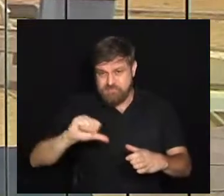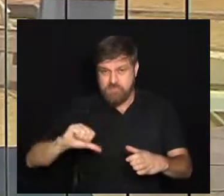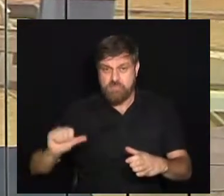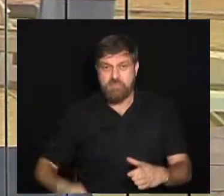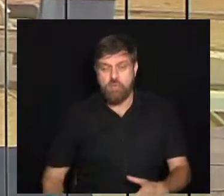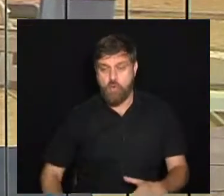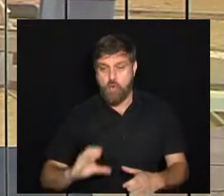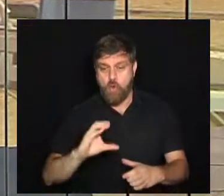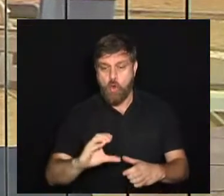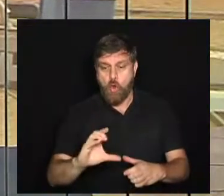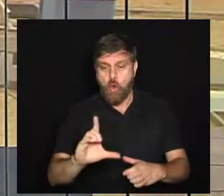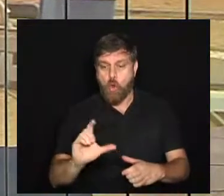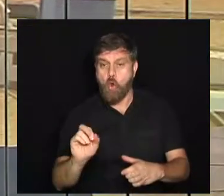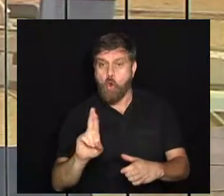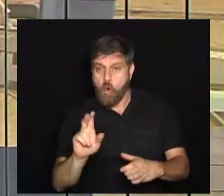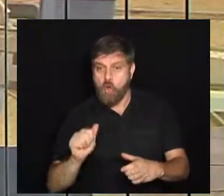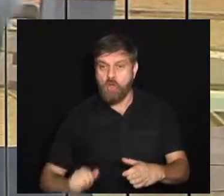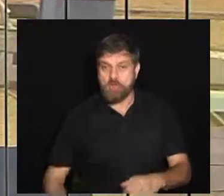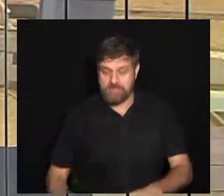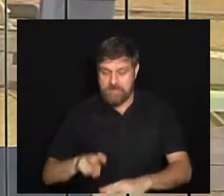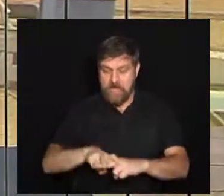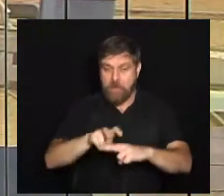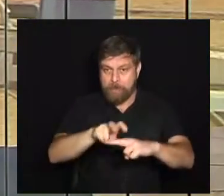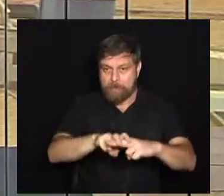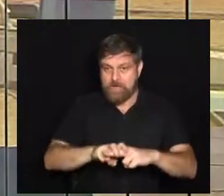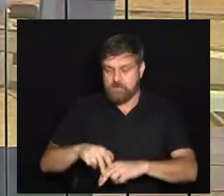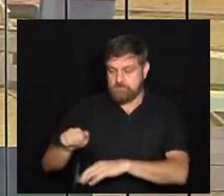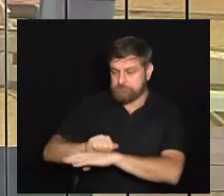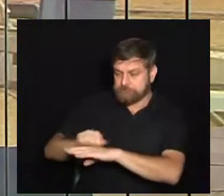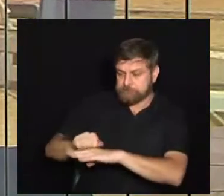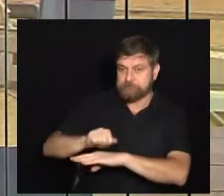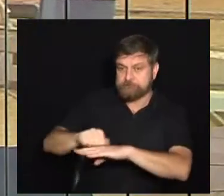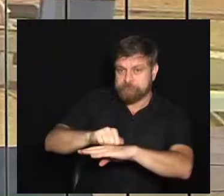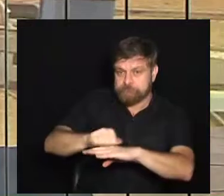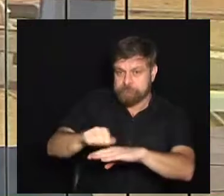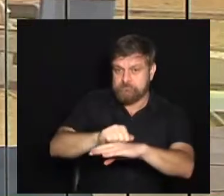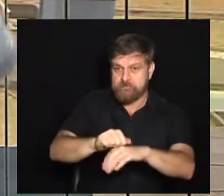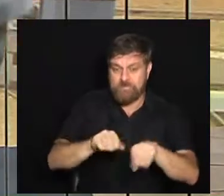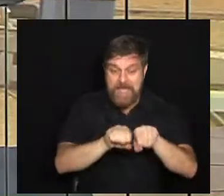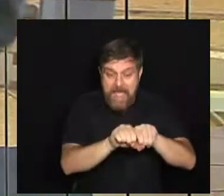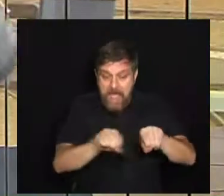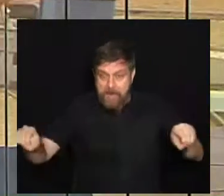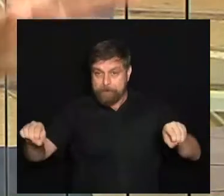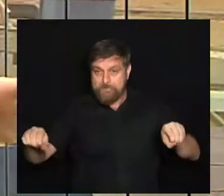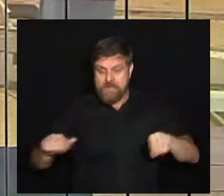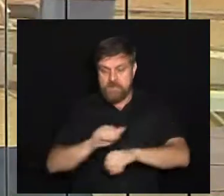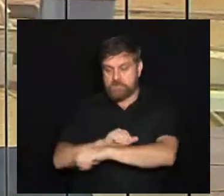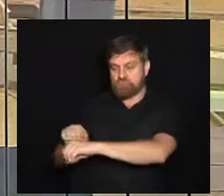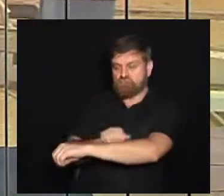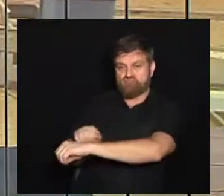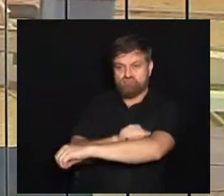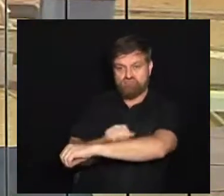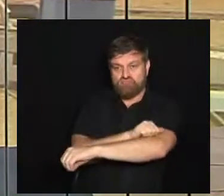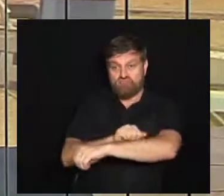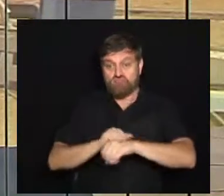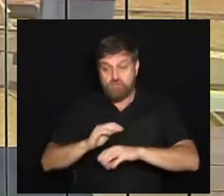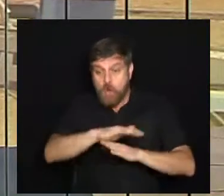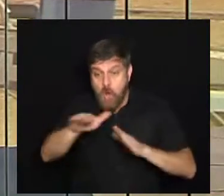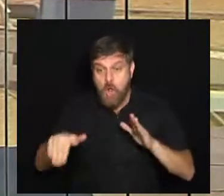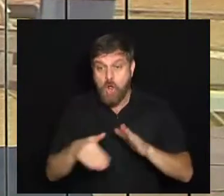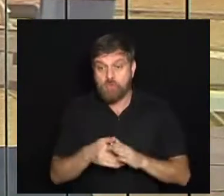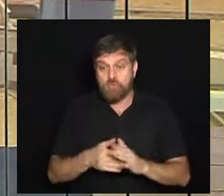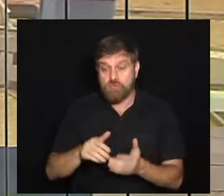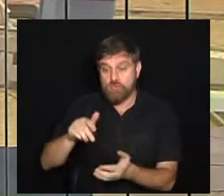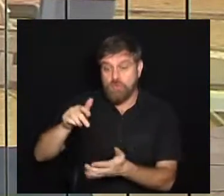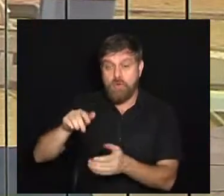cloro portanto e passar isso luz nas cadeiras passar nas barras de apoio em todas as superfícies de contato porque